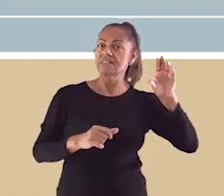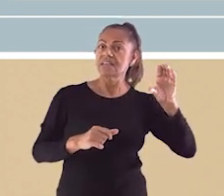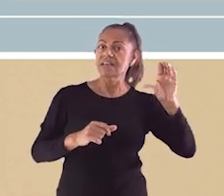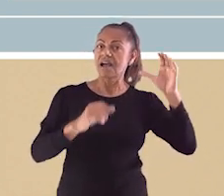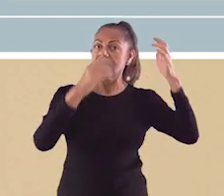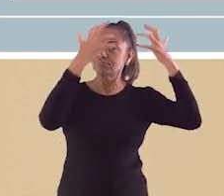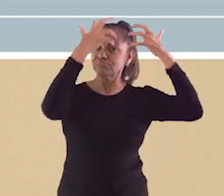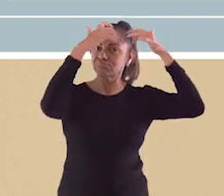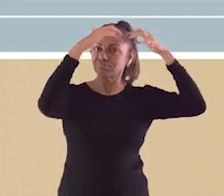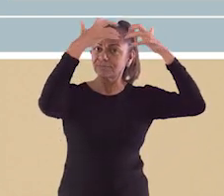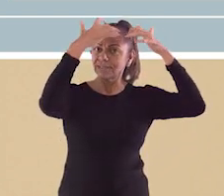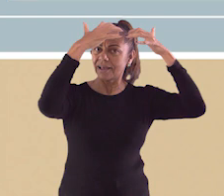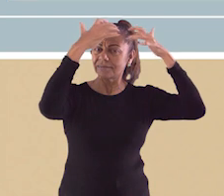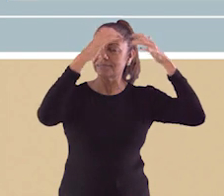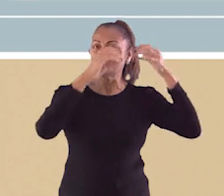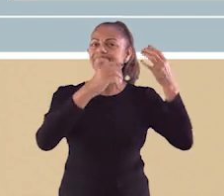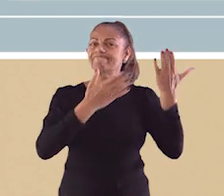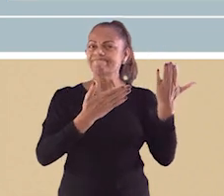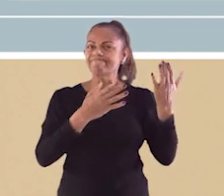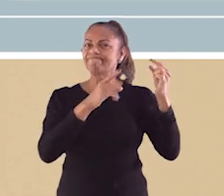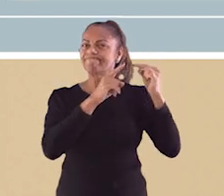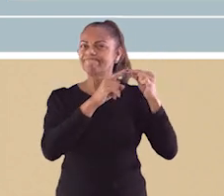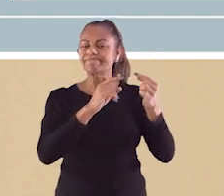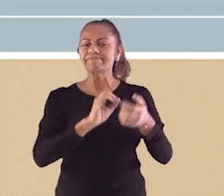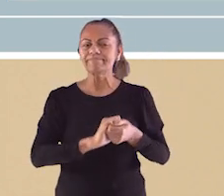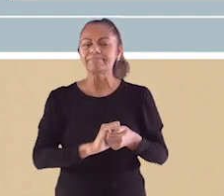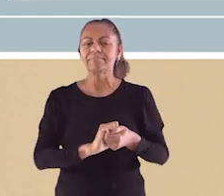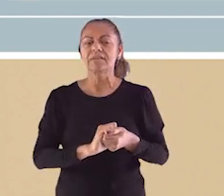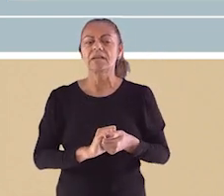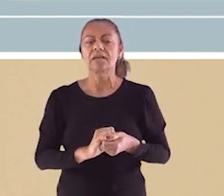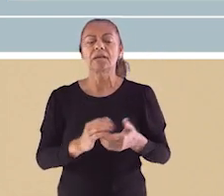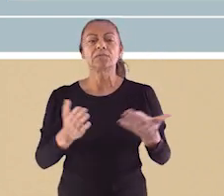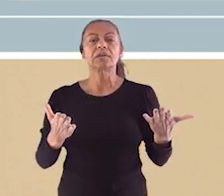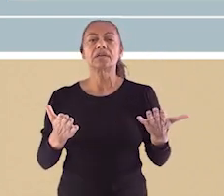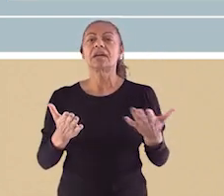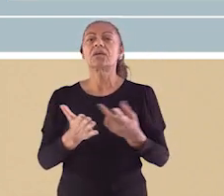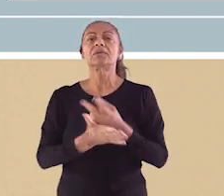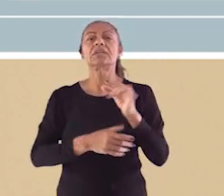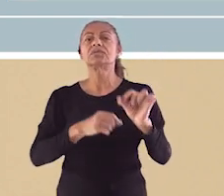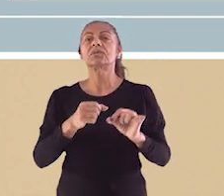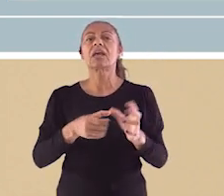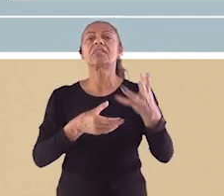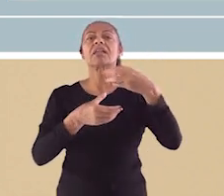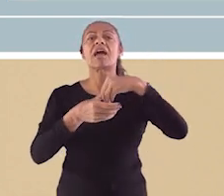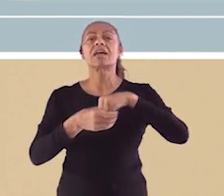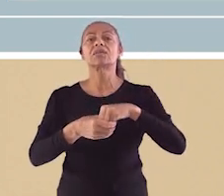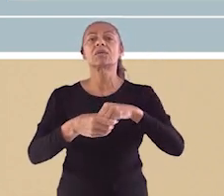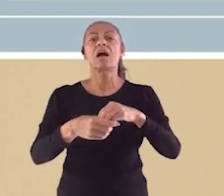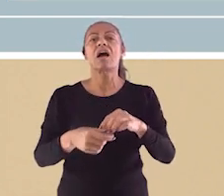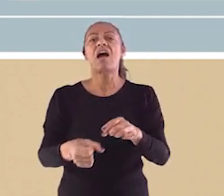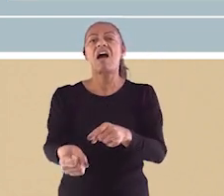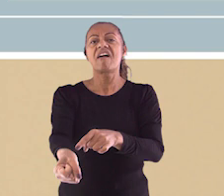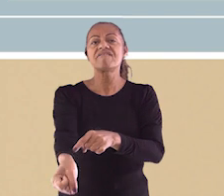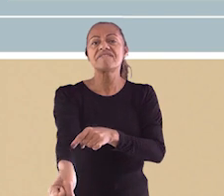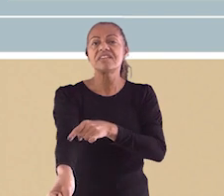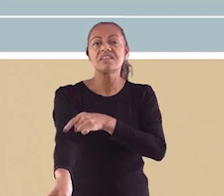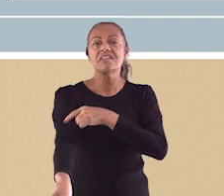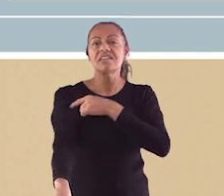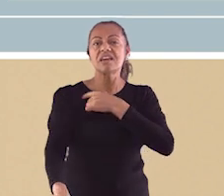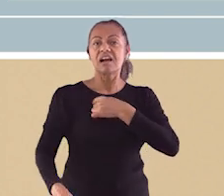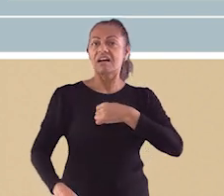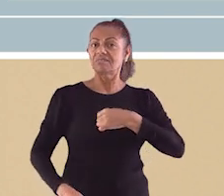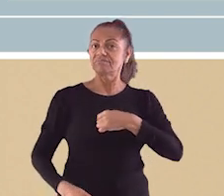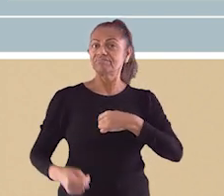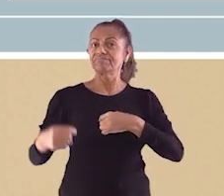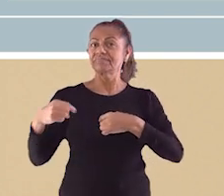ao cérebro. E que princípio é esse? Nada mais é do que a obstrução de uma